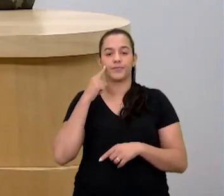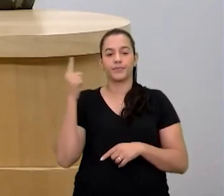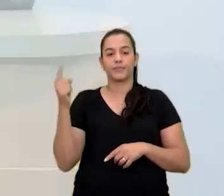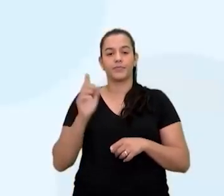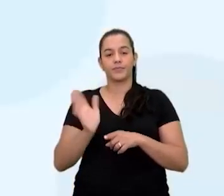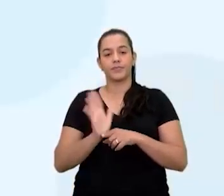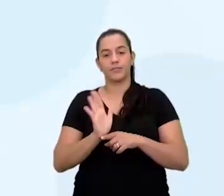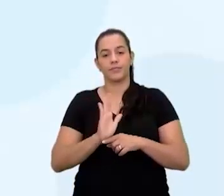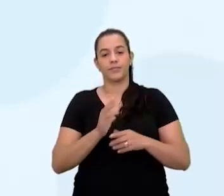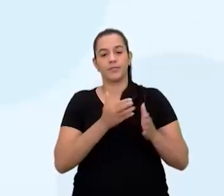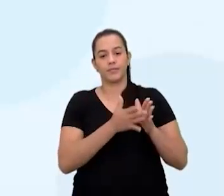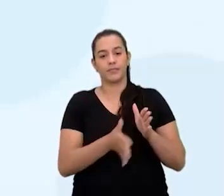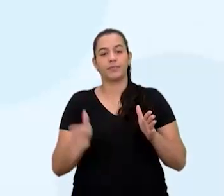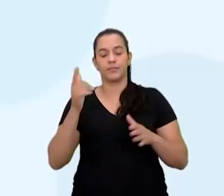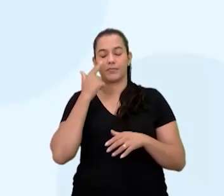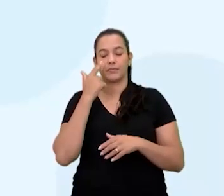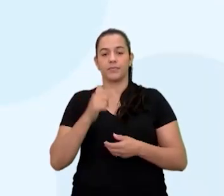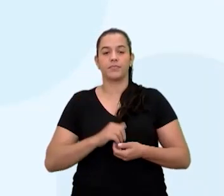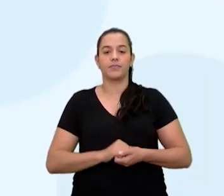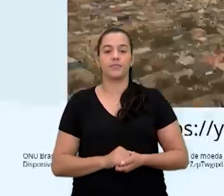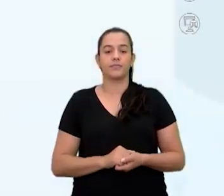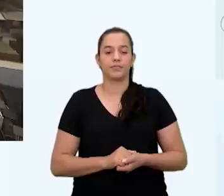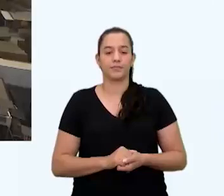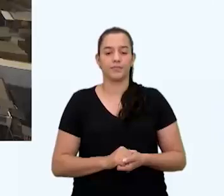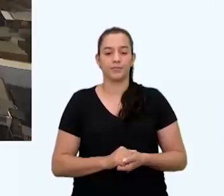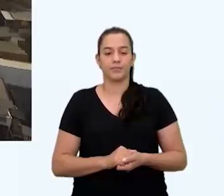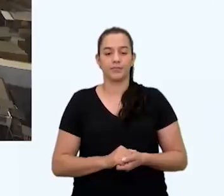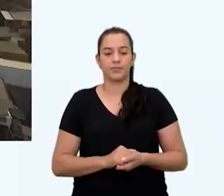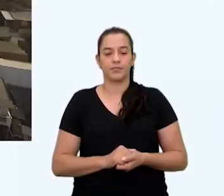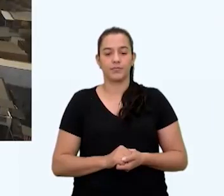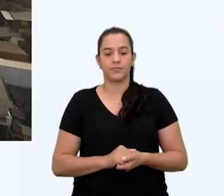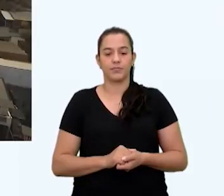os encaminhamentos finais. Vamos lá?